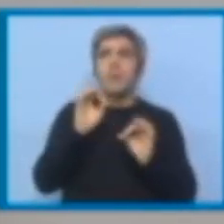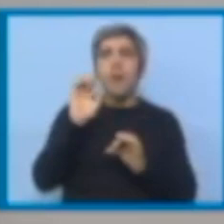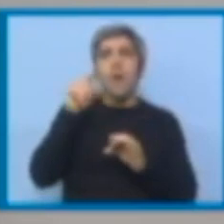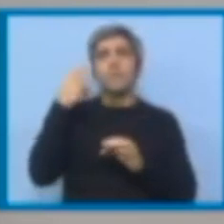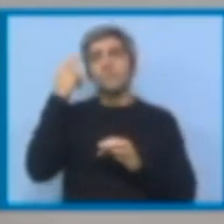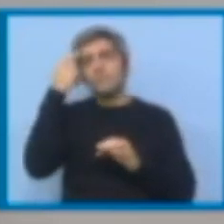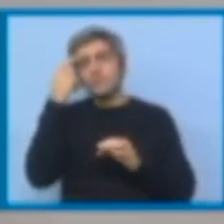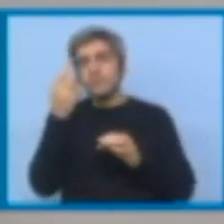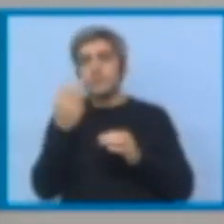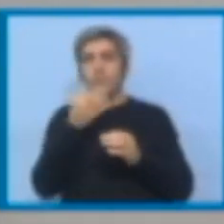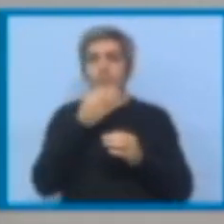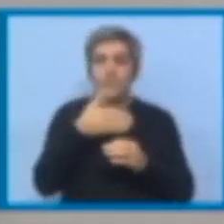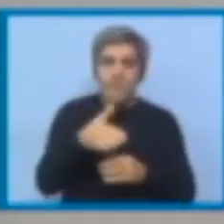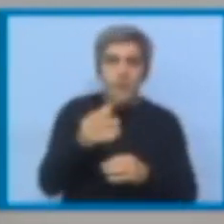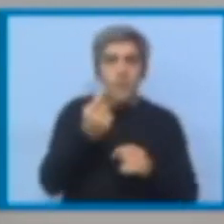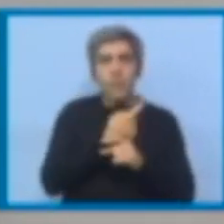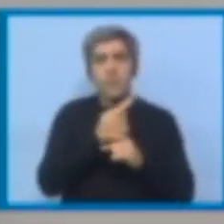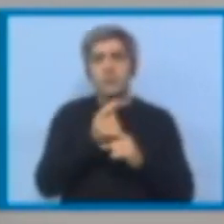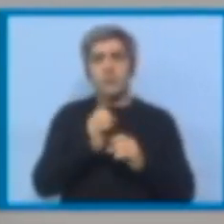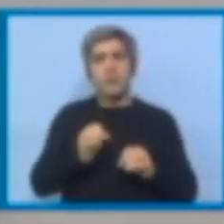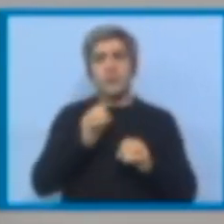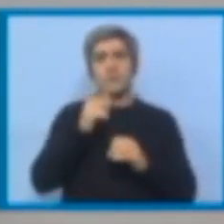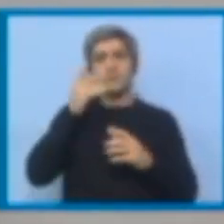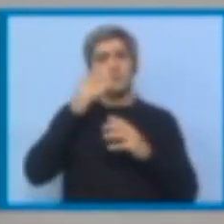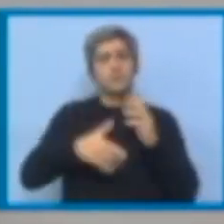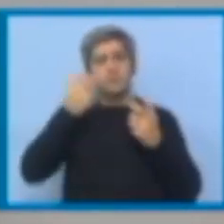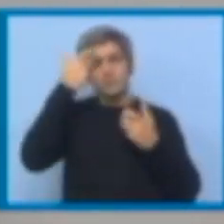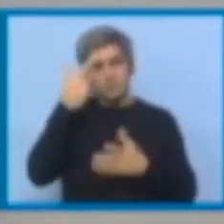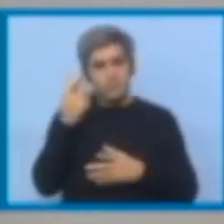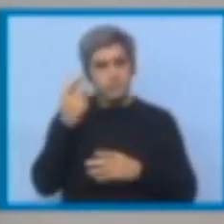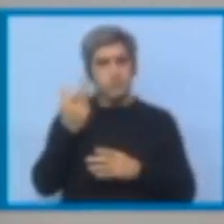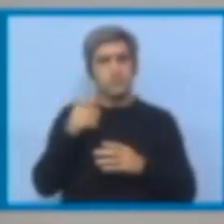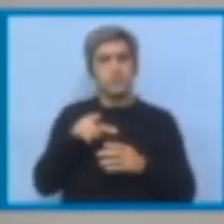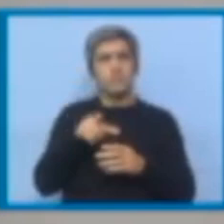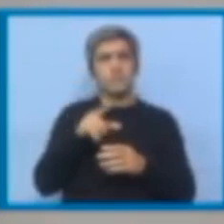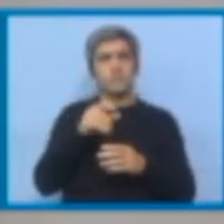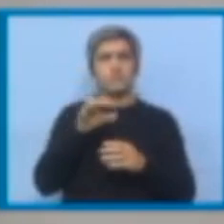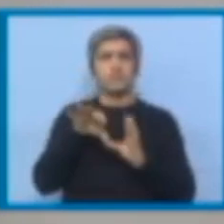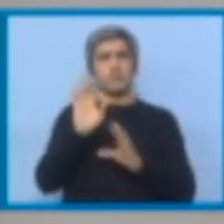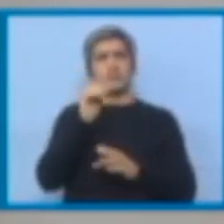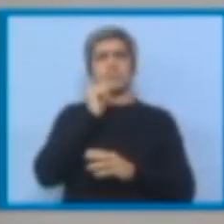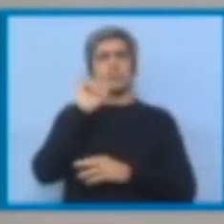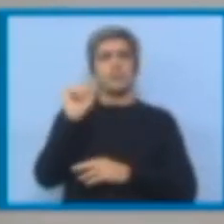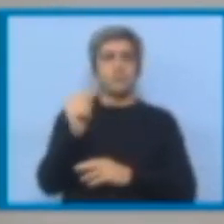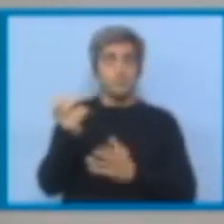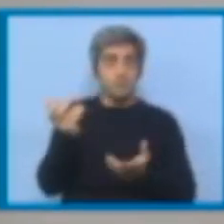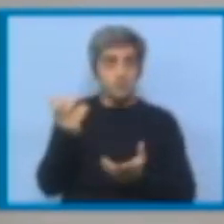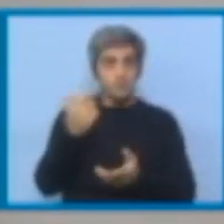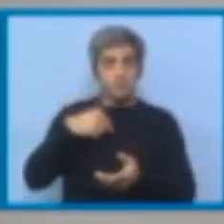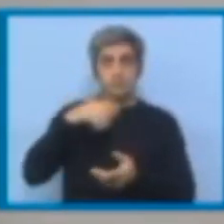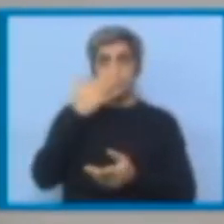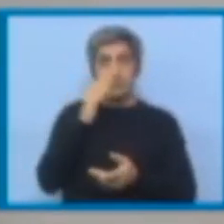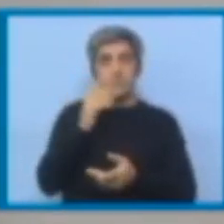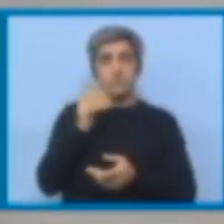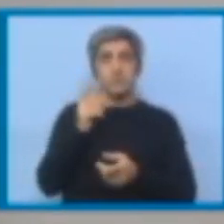um assunto que tivesse a necessidade de ser abordado neste contexto e nestas circunstâncias, e parece-nos que